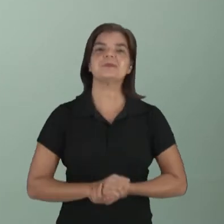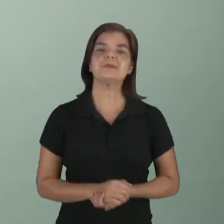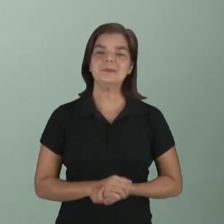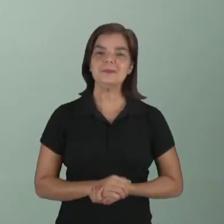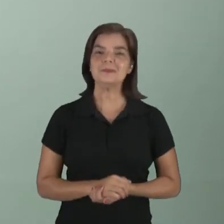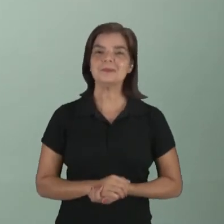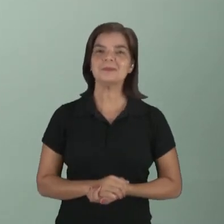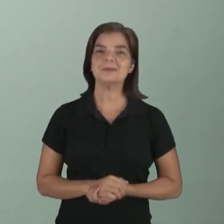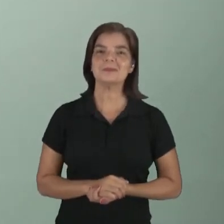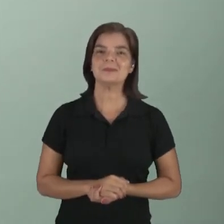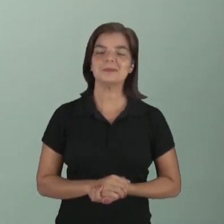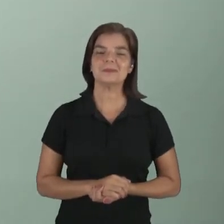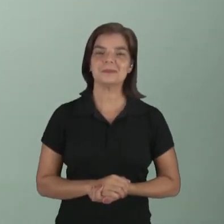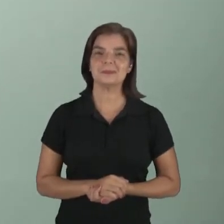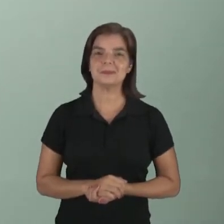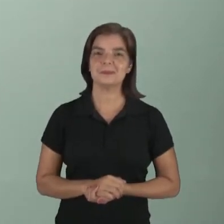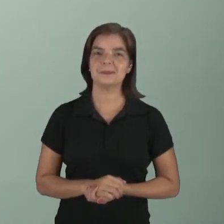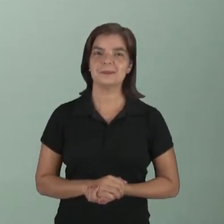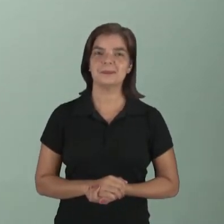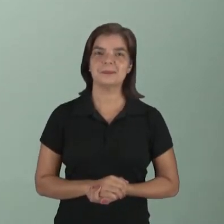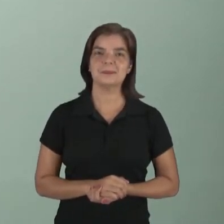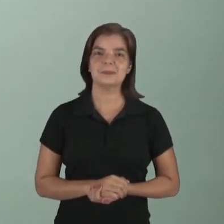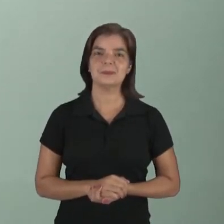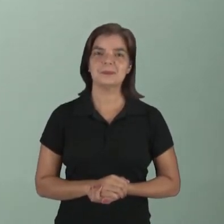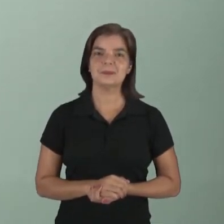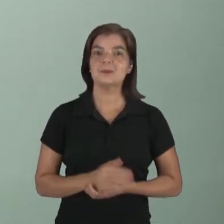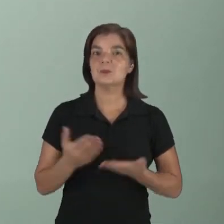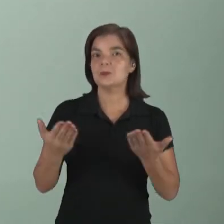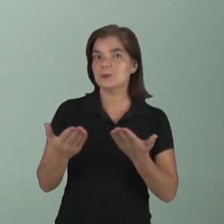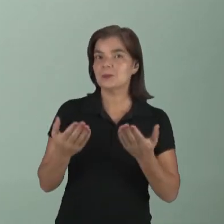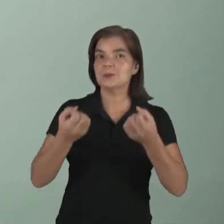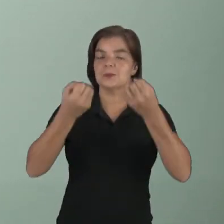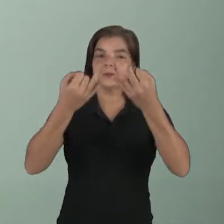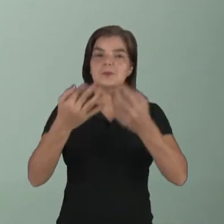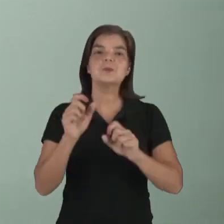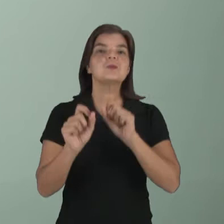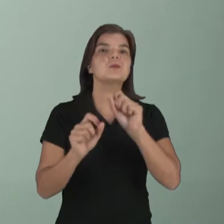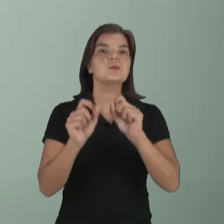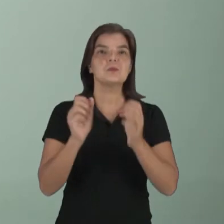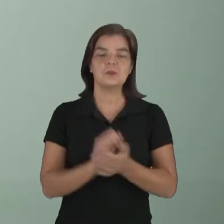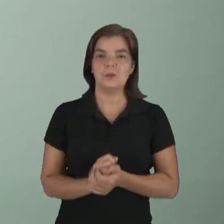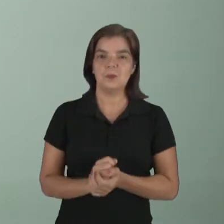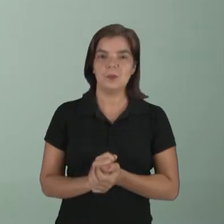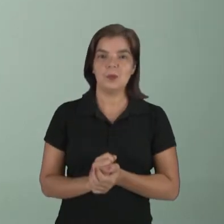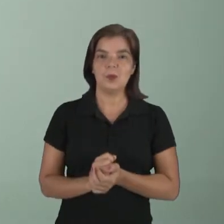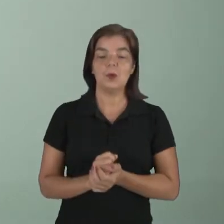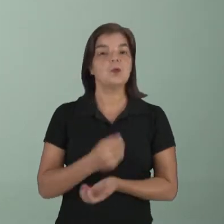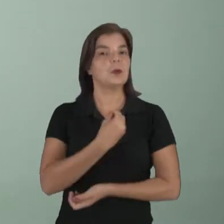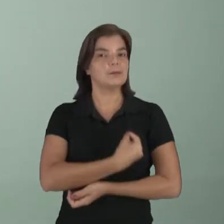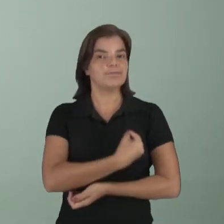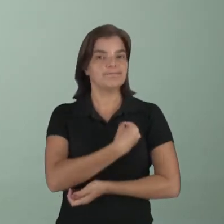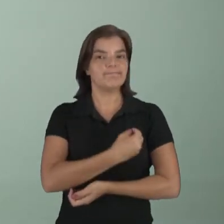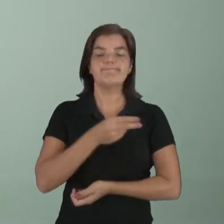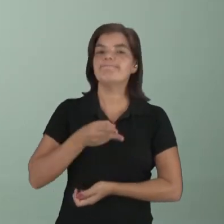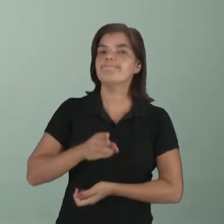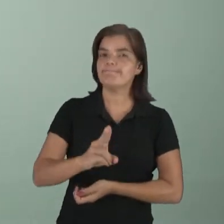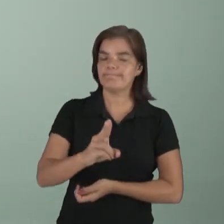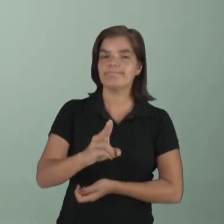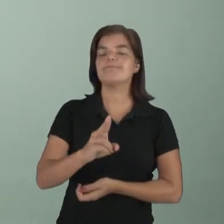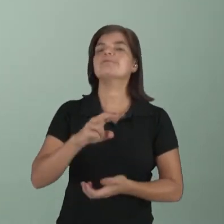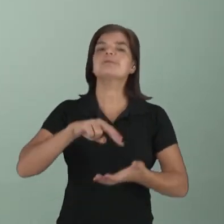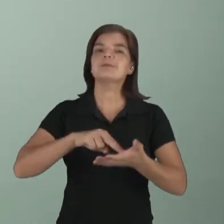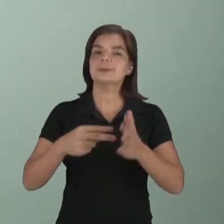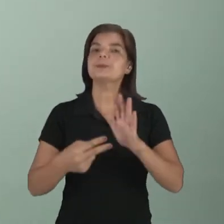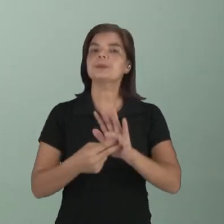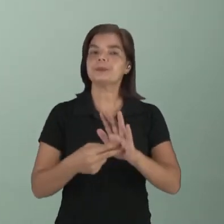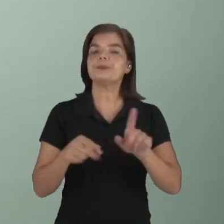Meu nome é Jaqueline e sejam bem-vindos à nossa aula de inglês. Hoje nós vamos falar um pouquinho sobre present continuous, sobre o present